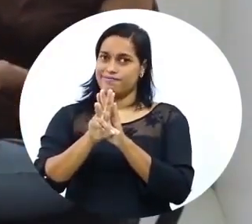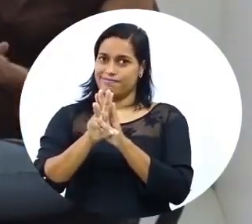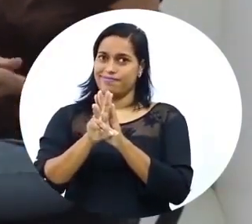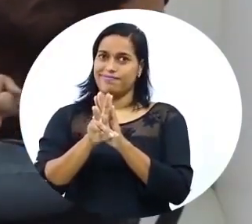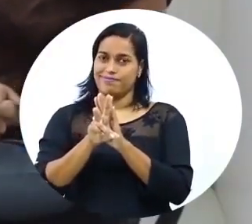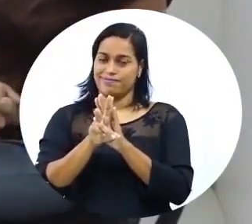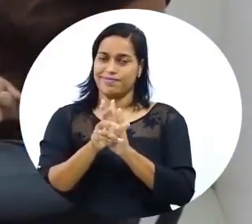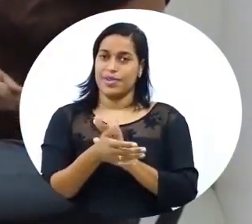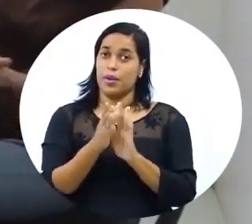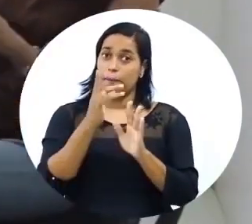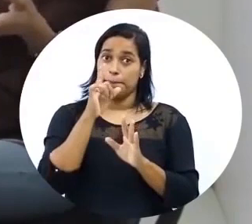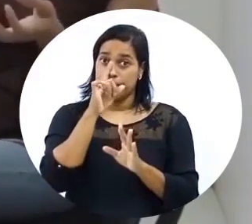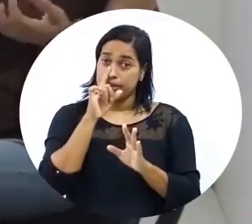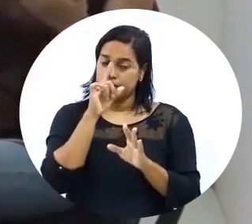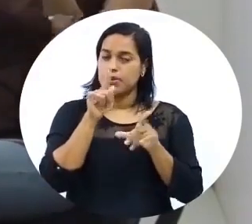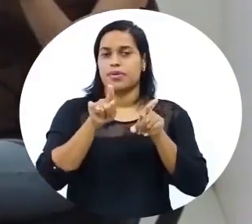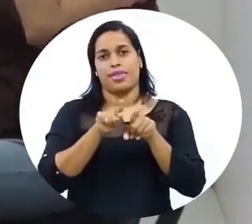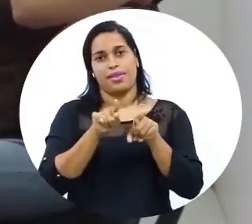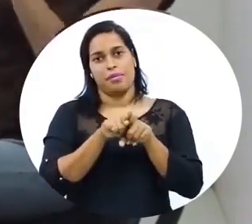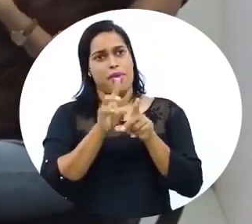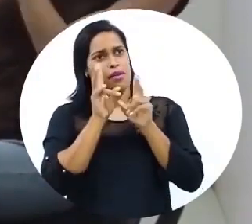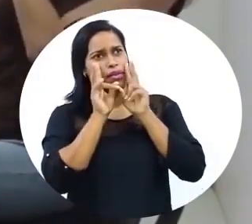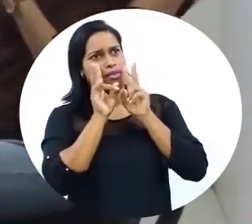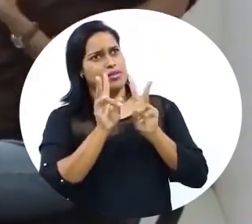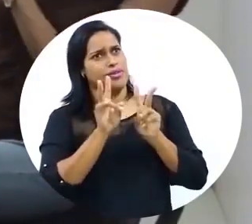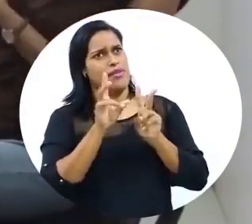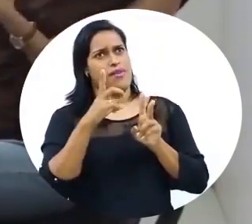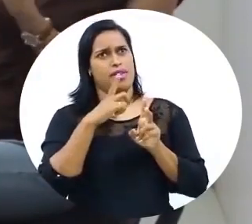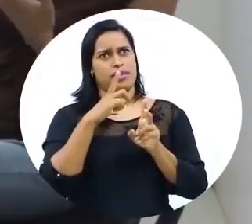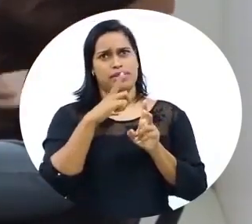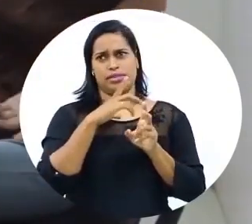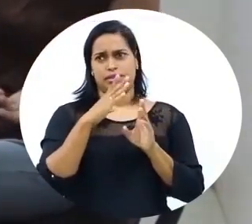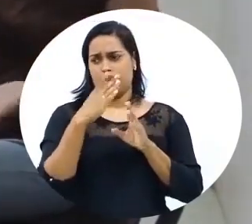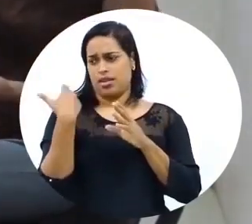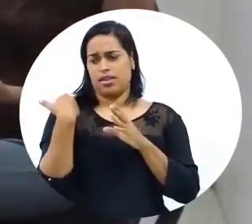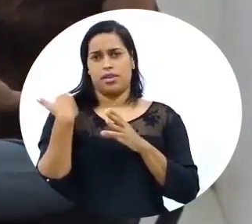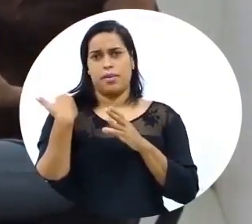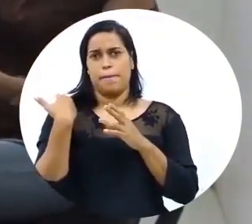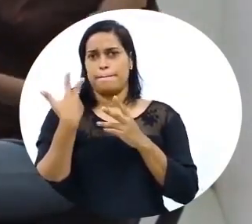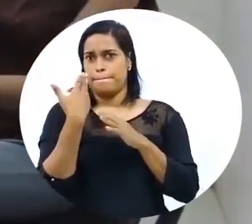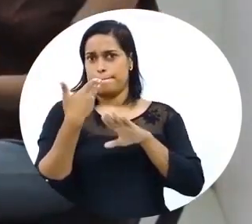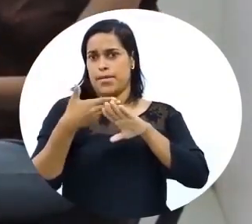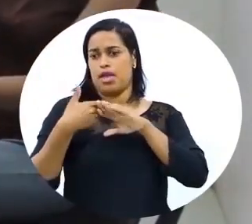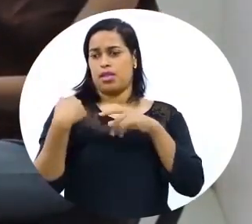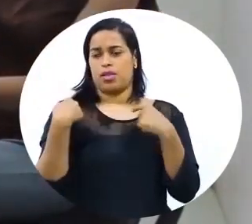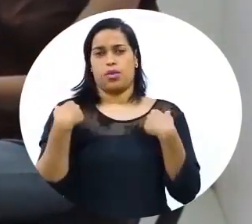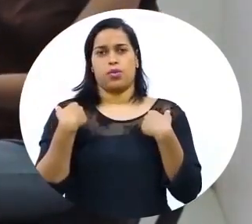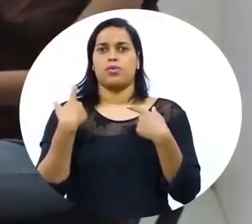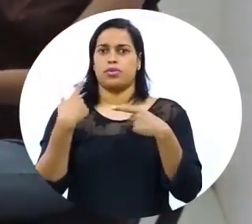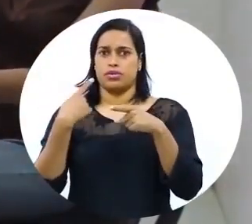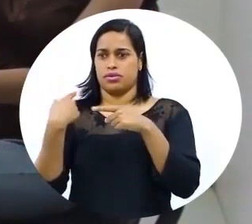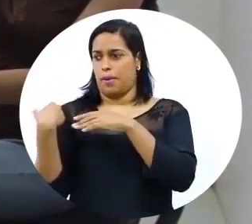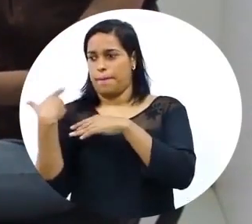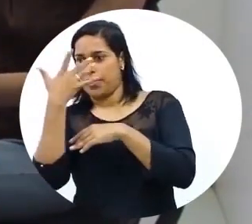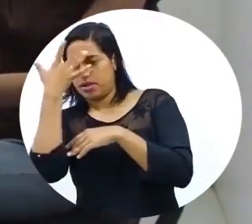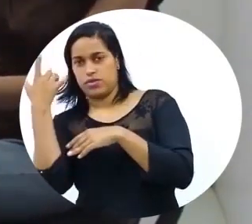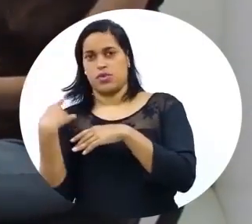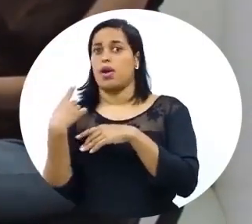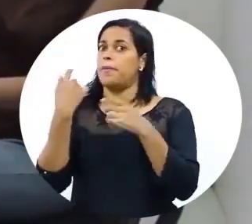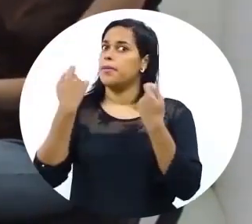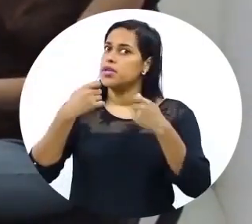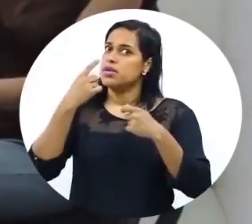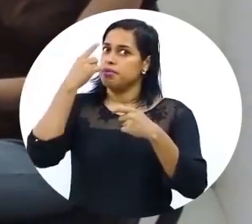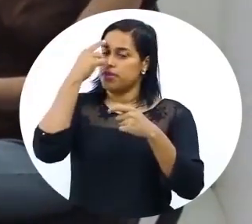cerveja? Exatamente. Então tá lá, a gente vê que tem um ombro assim do lado na foto. Então realmente pensar numa foto para